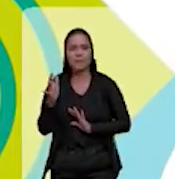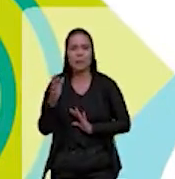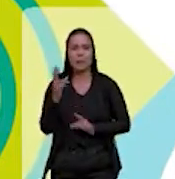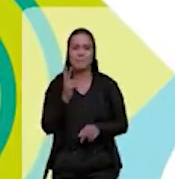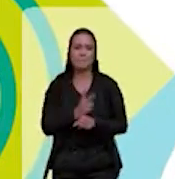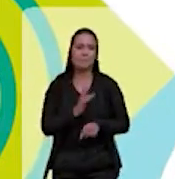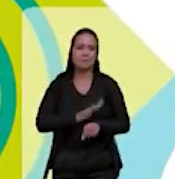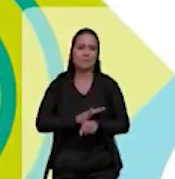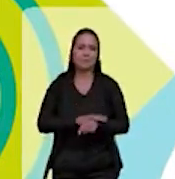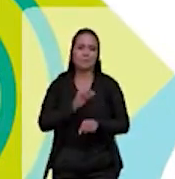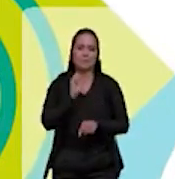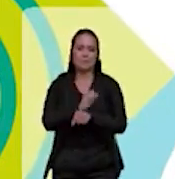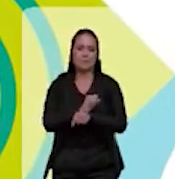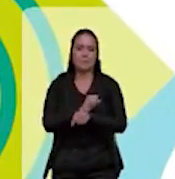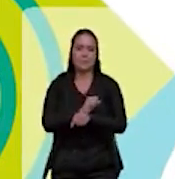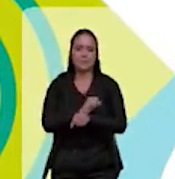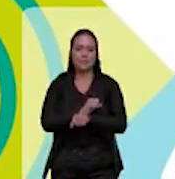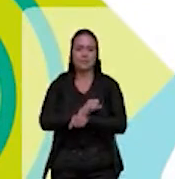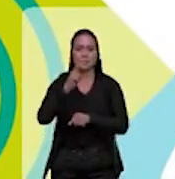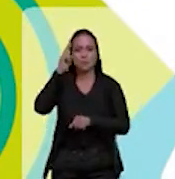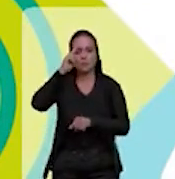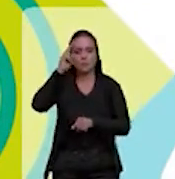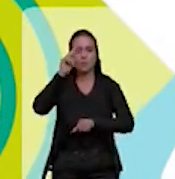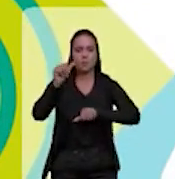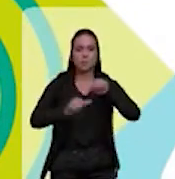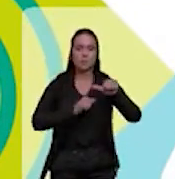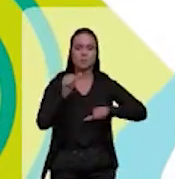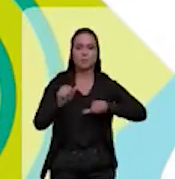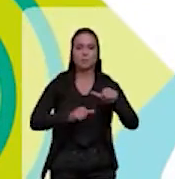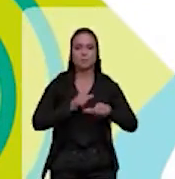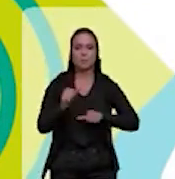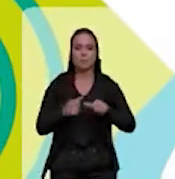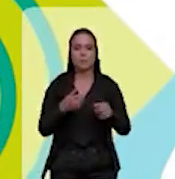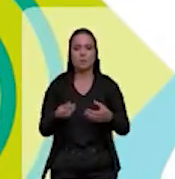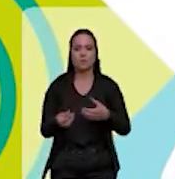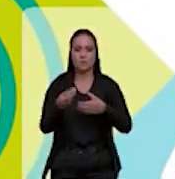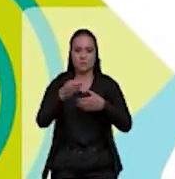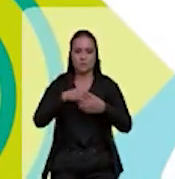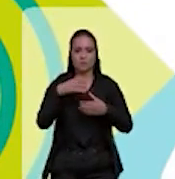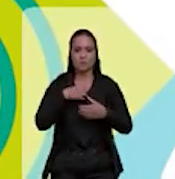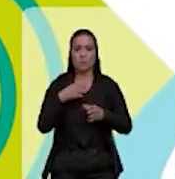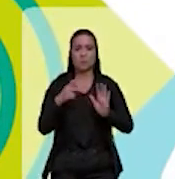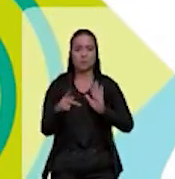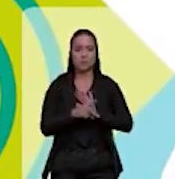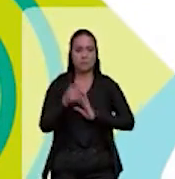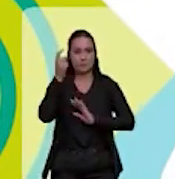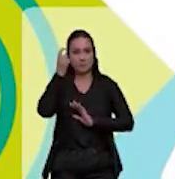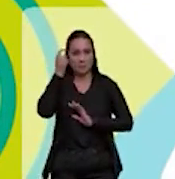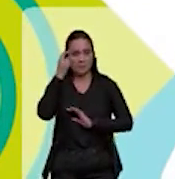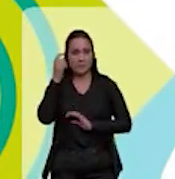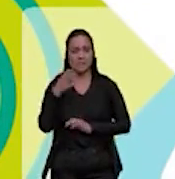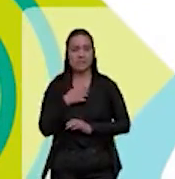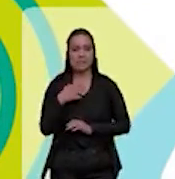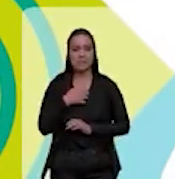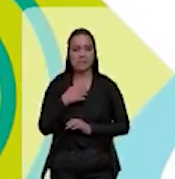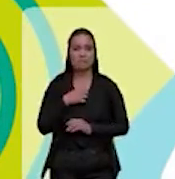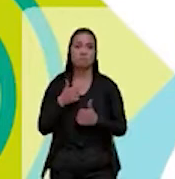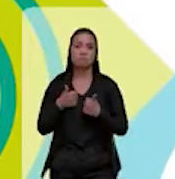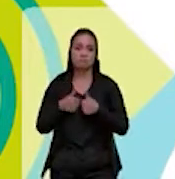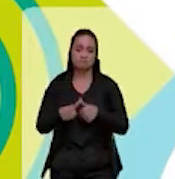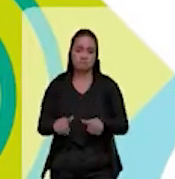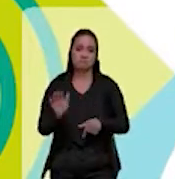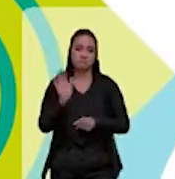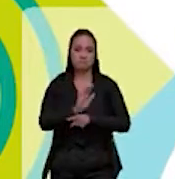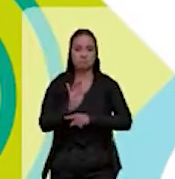se prende a história e aponta para a sua transformação dentro dessa forma própria de pensar e sentir está